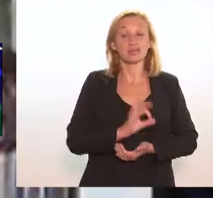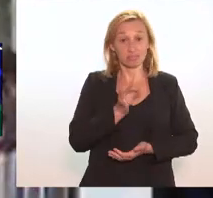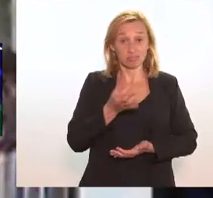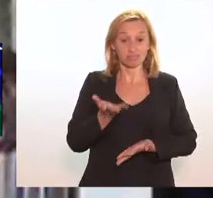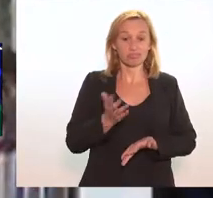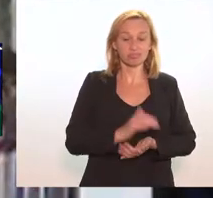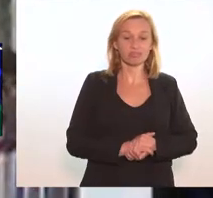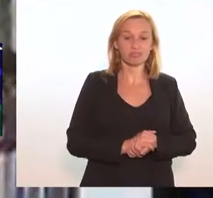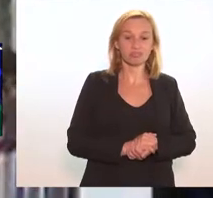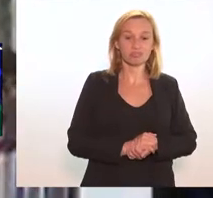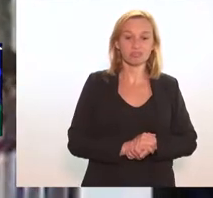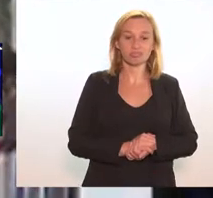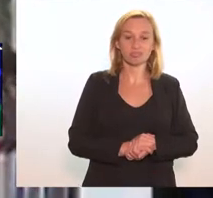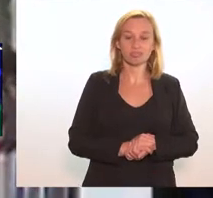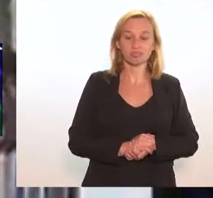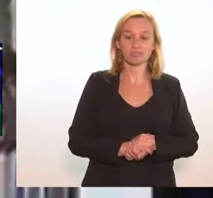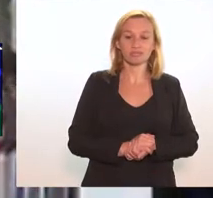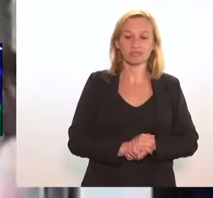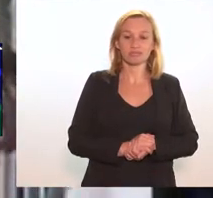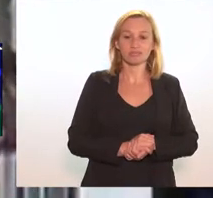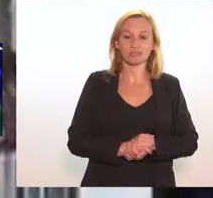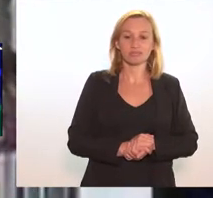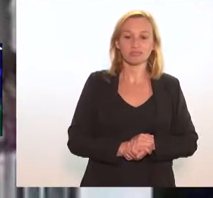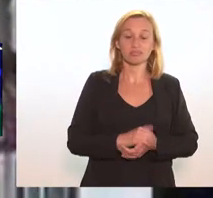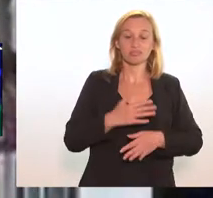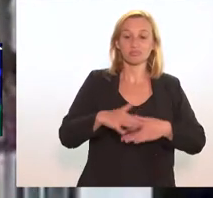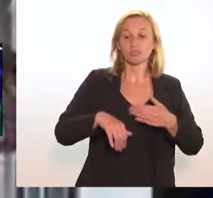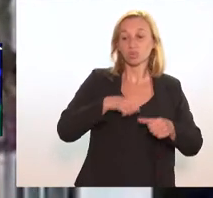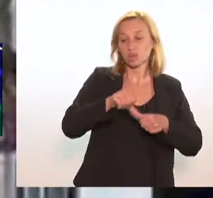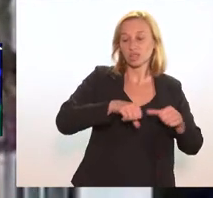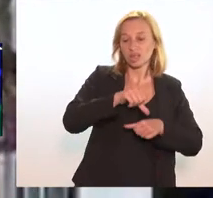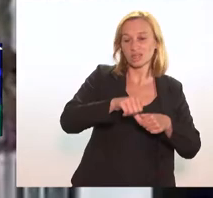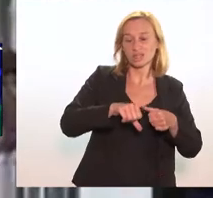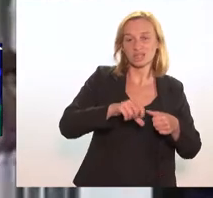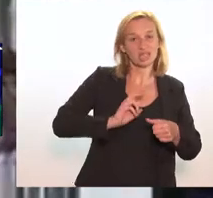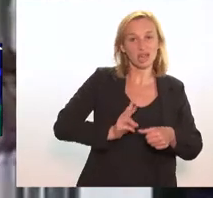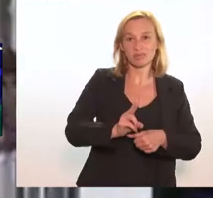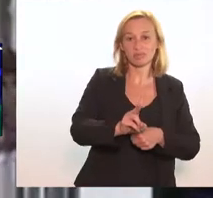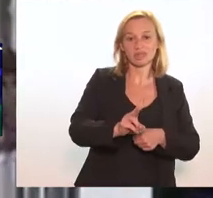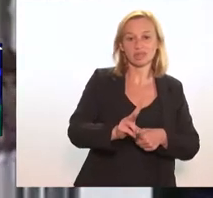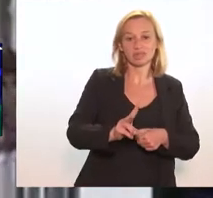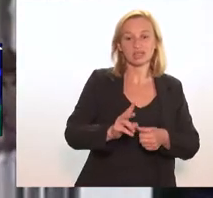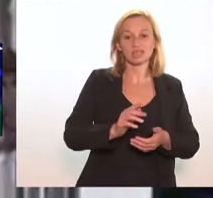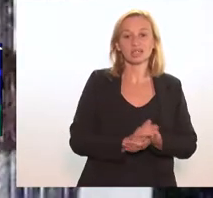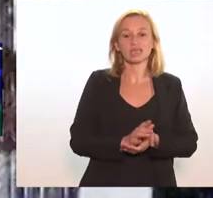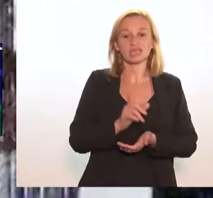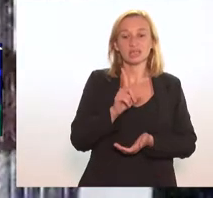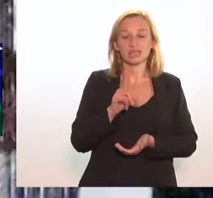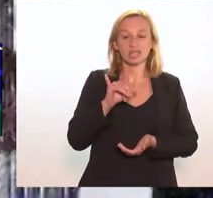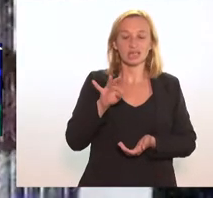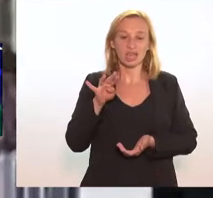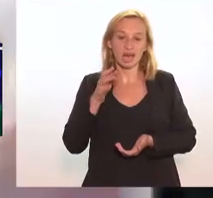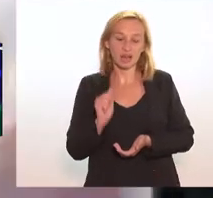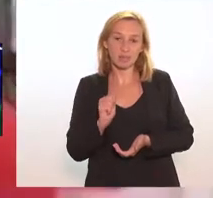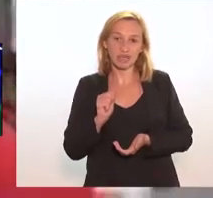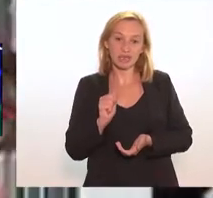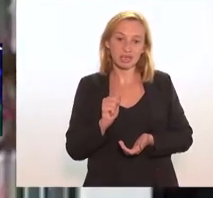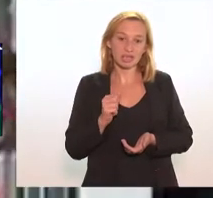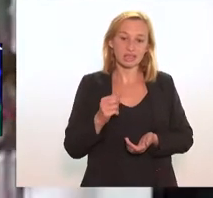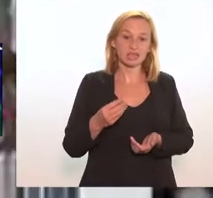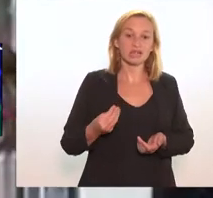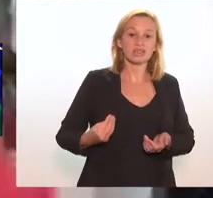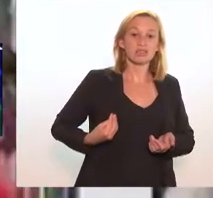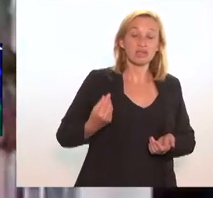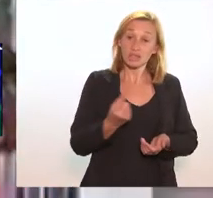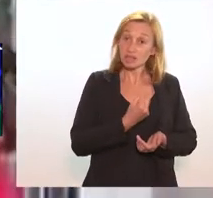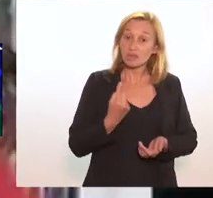daí. Evolução é o tempo todo. O tempo todo. A dinâmica está presente nas nossas